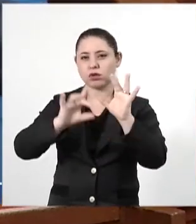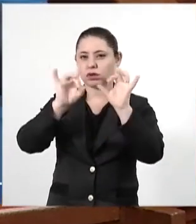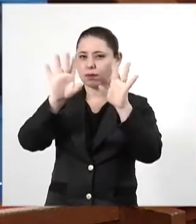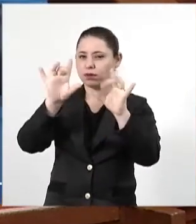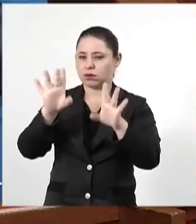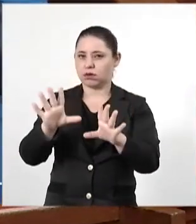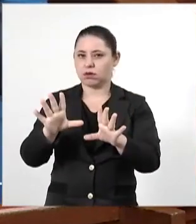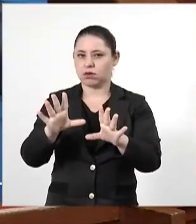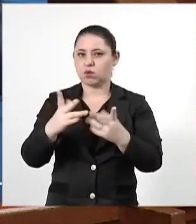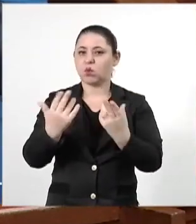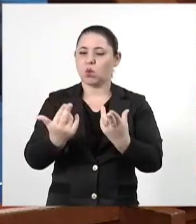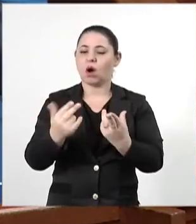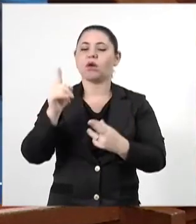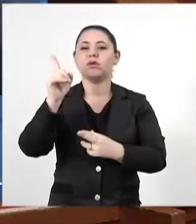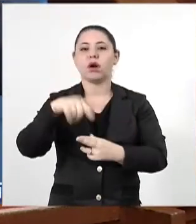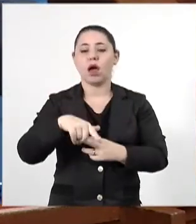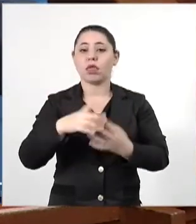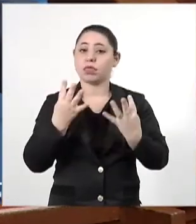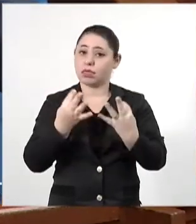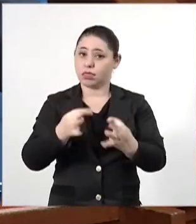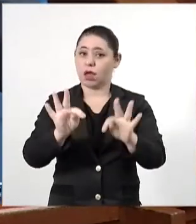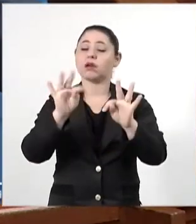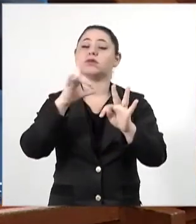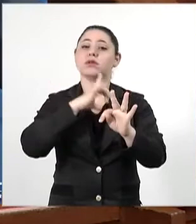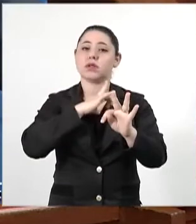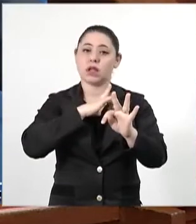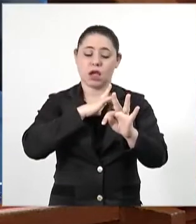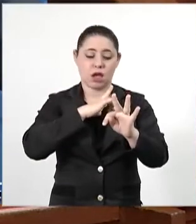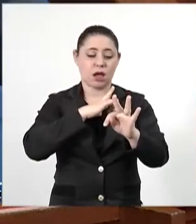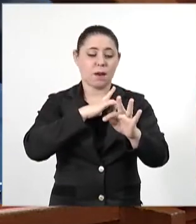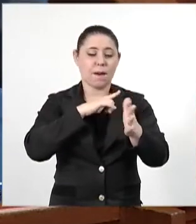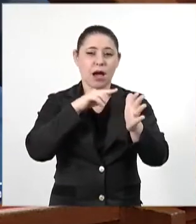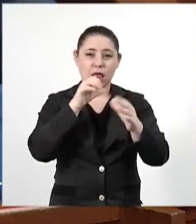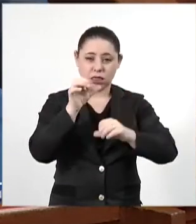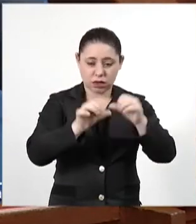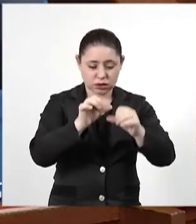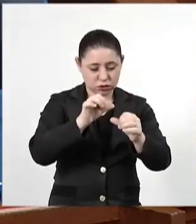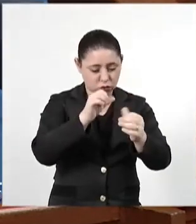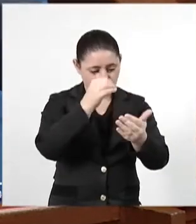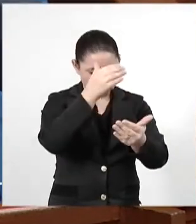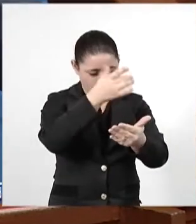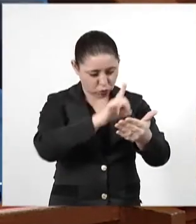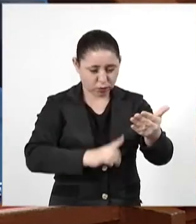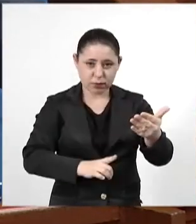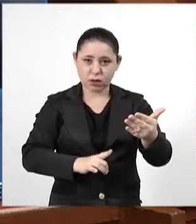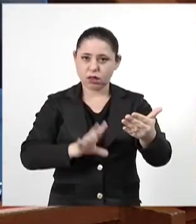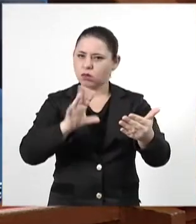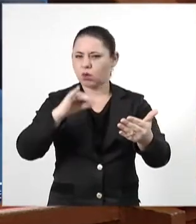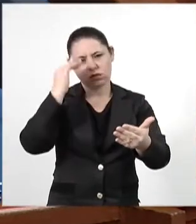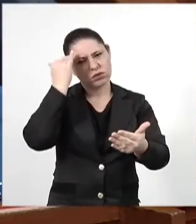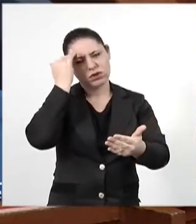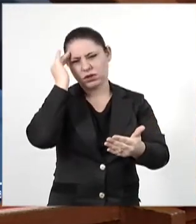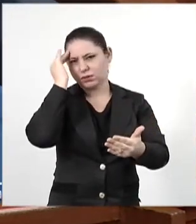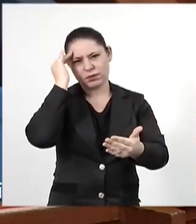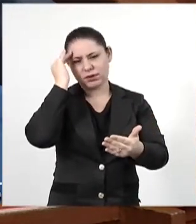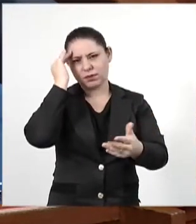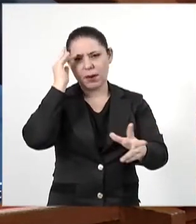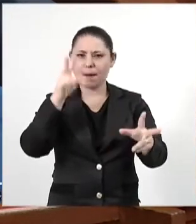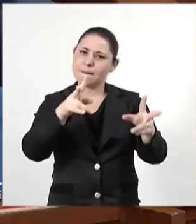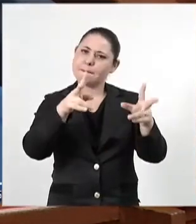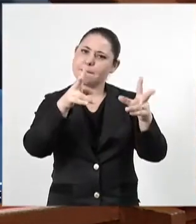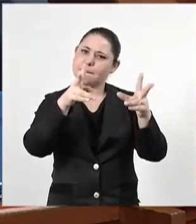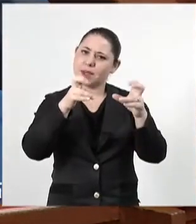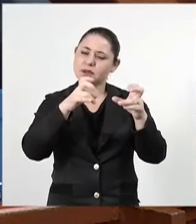com notório conhecimento técnico na área, não é esse o entendimento que nós